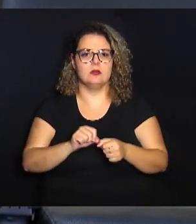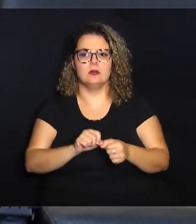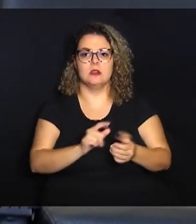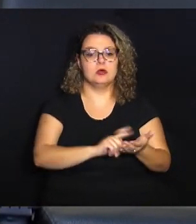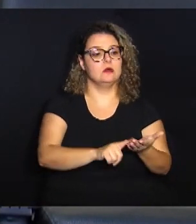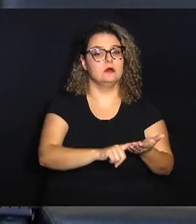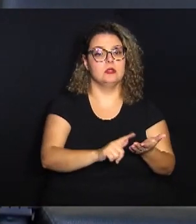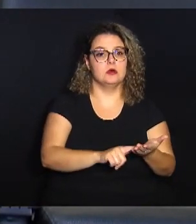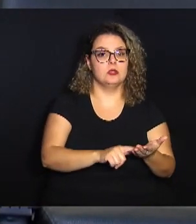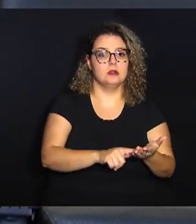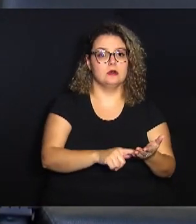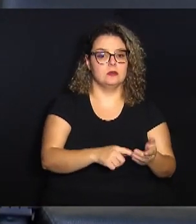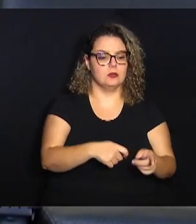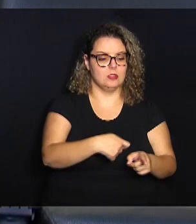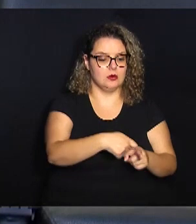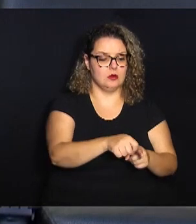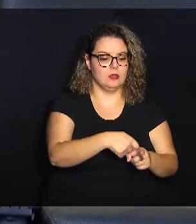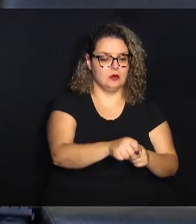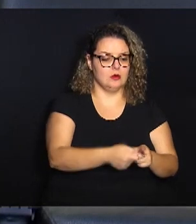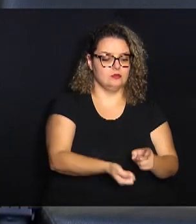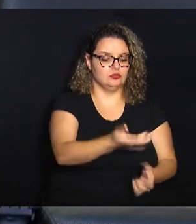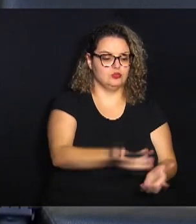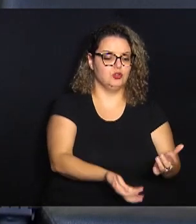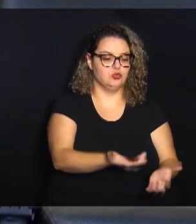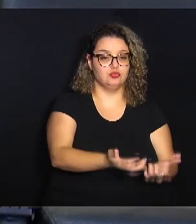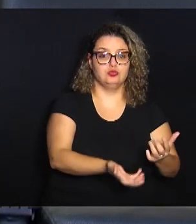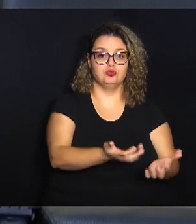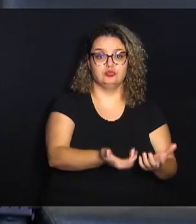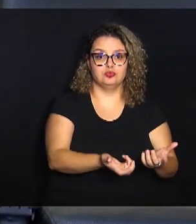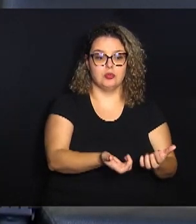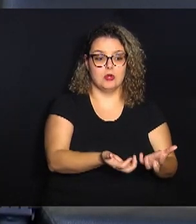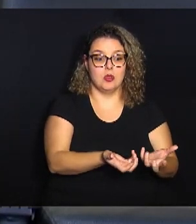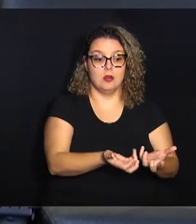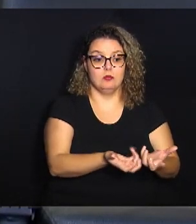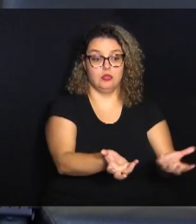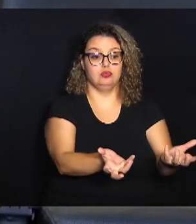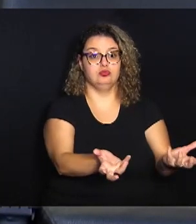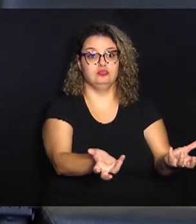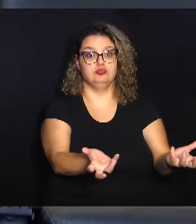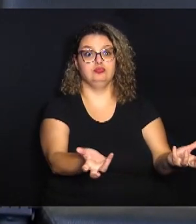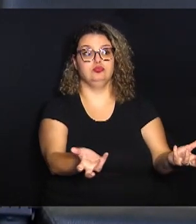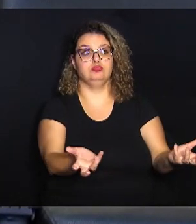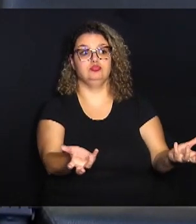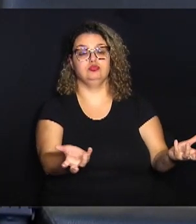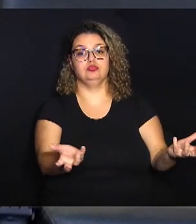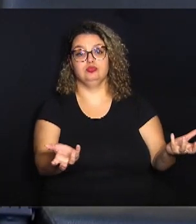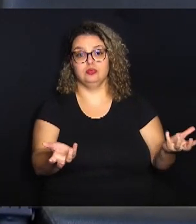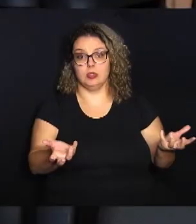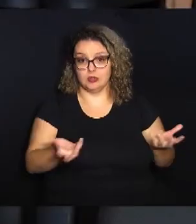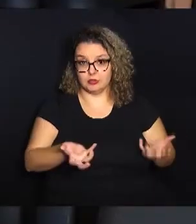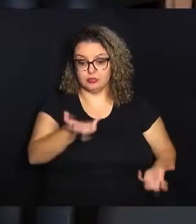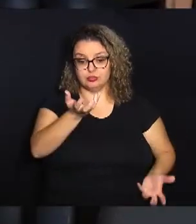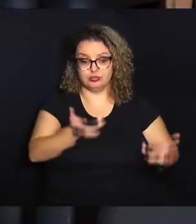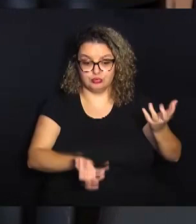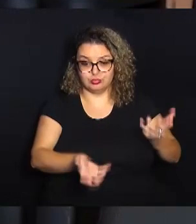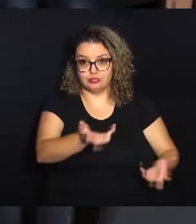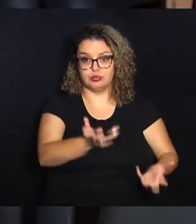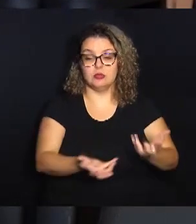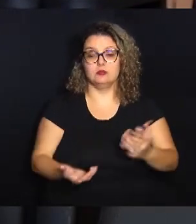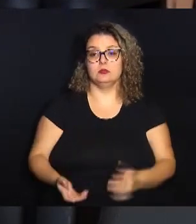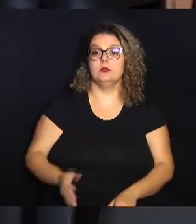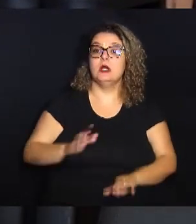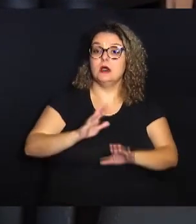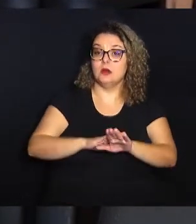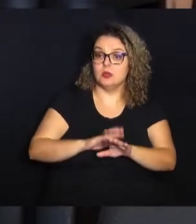aqui, ateio fogo ali na situação, naquela mata e tal, mas exige também